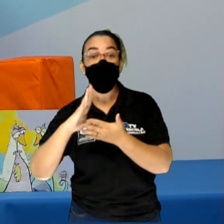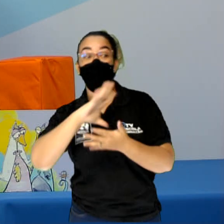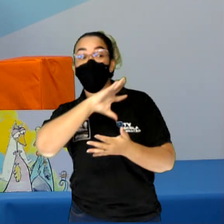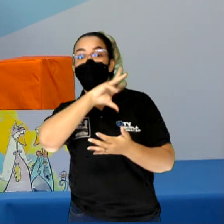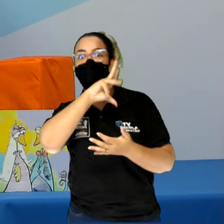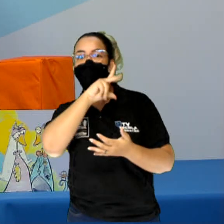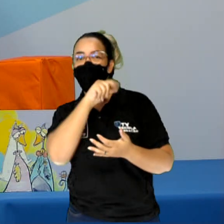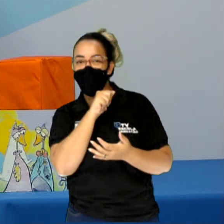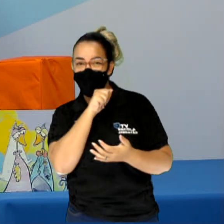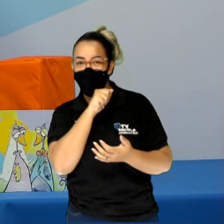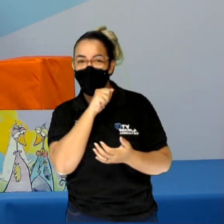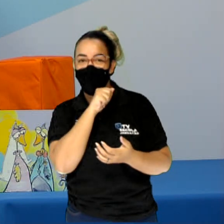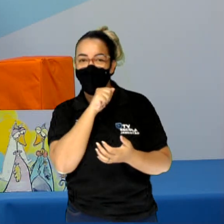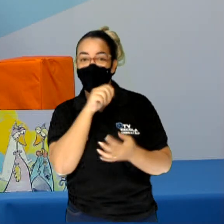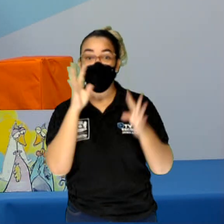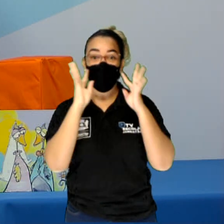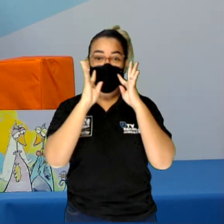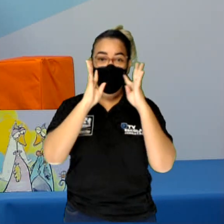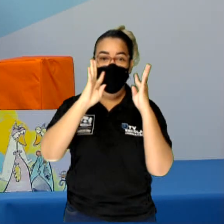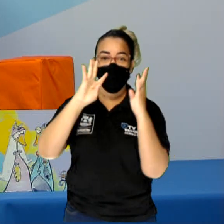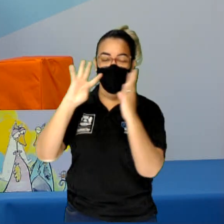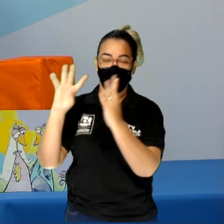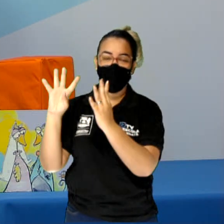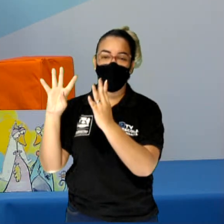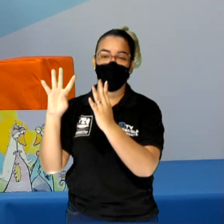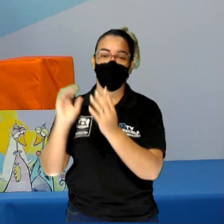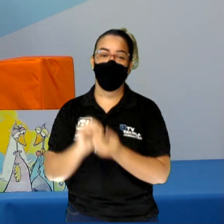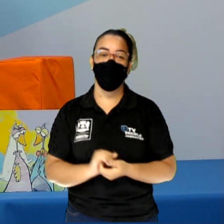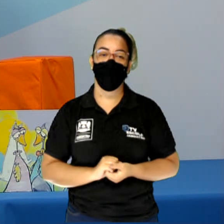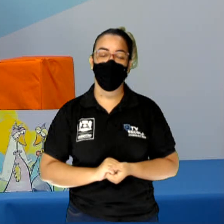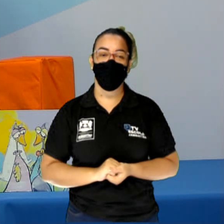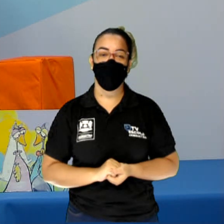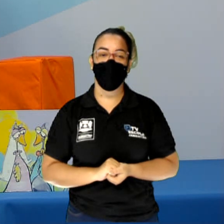fazem? Então, preste bastante atenção nesses sons, tá bom?